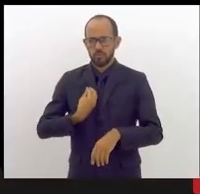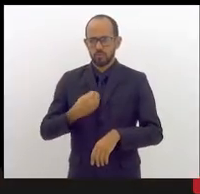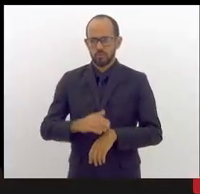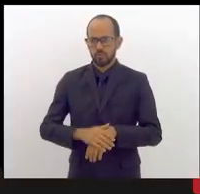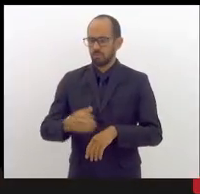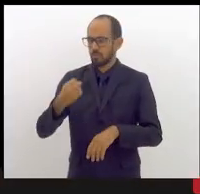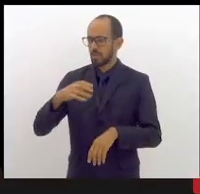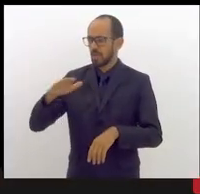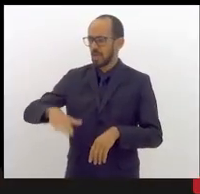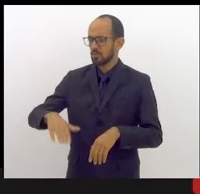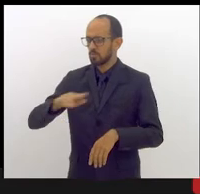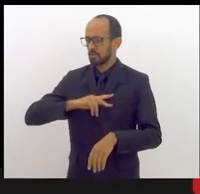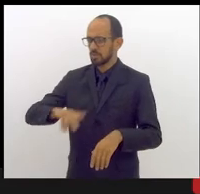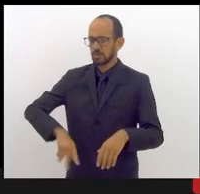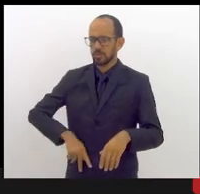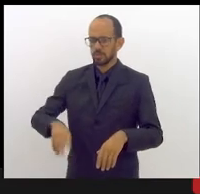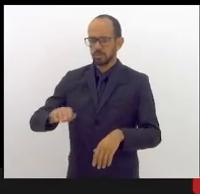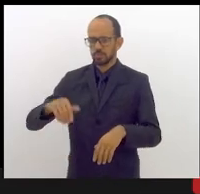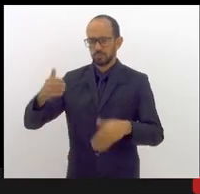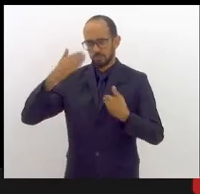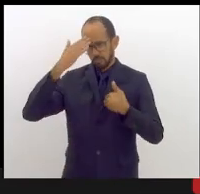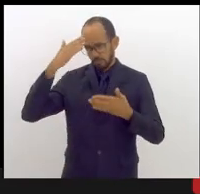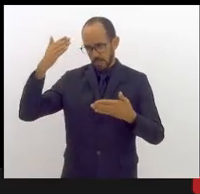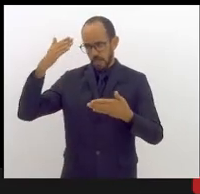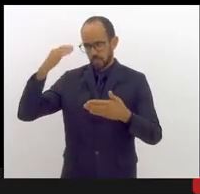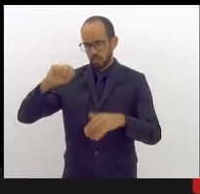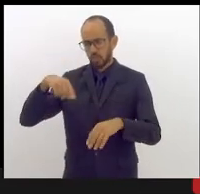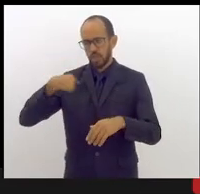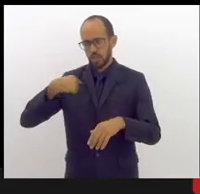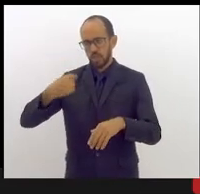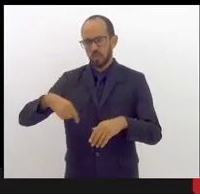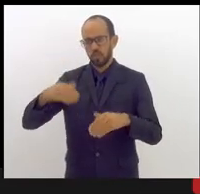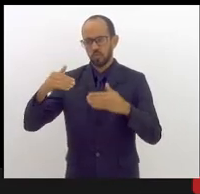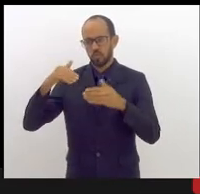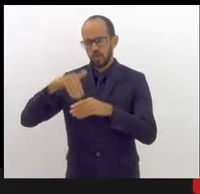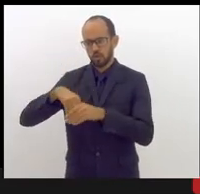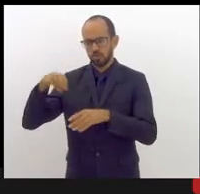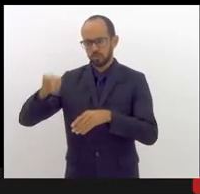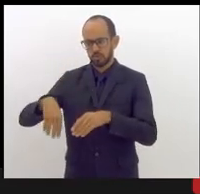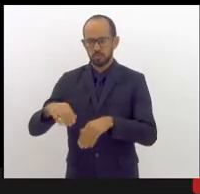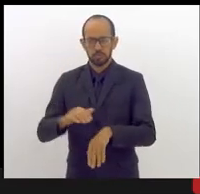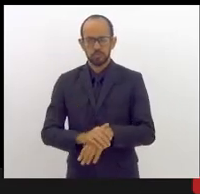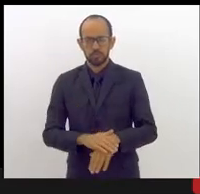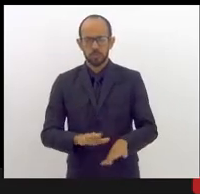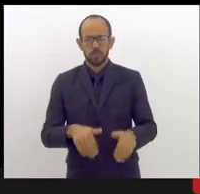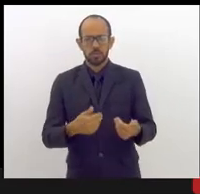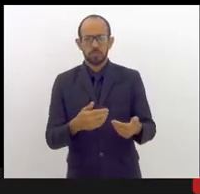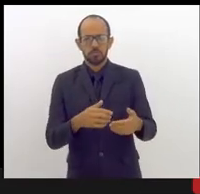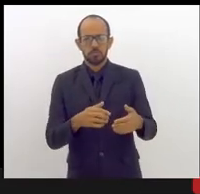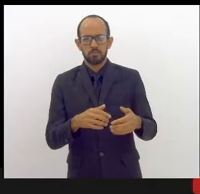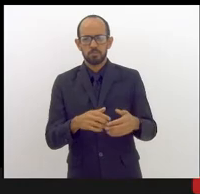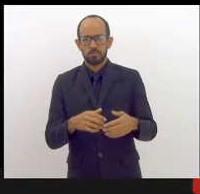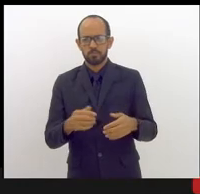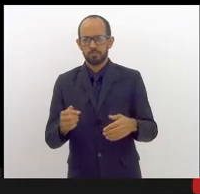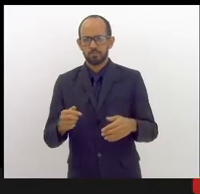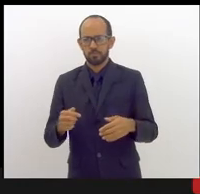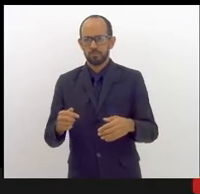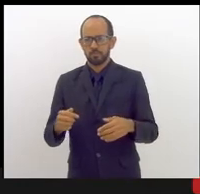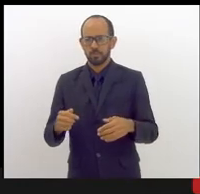linda Obrigada parecer apavorável presente pela comissão de esporte